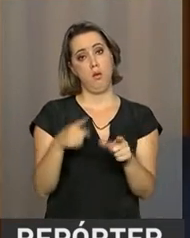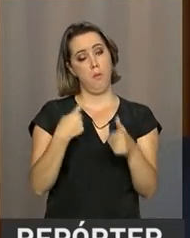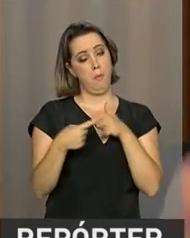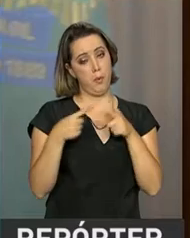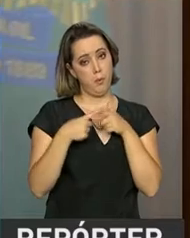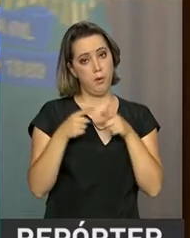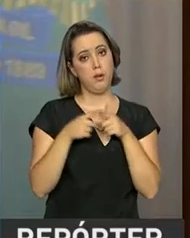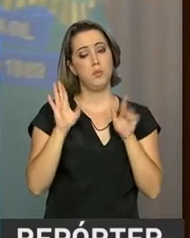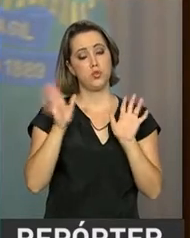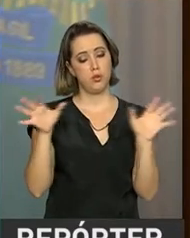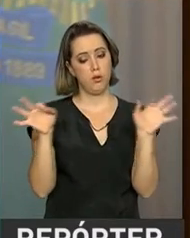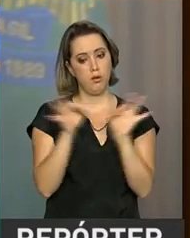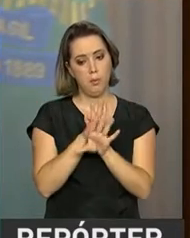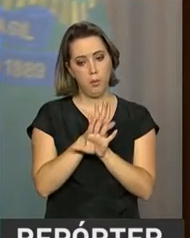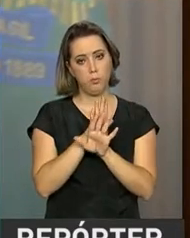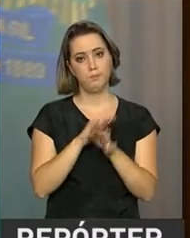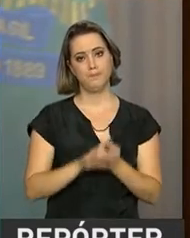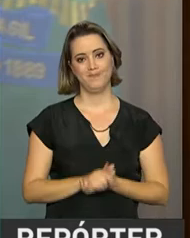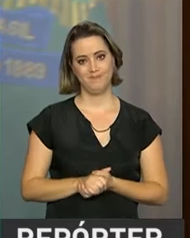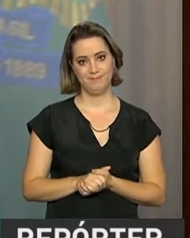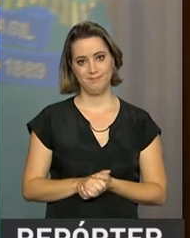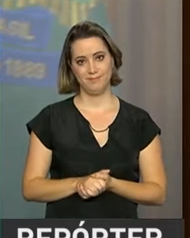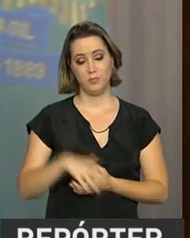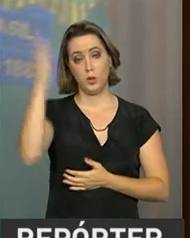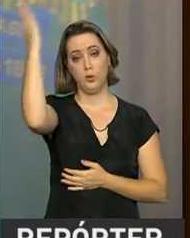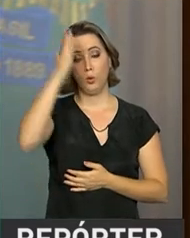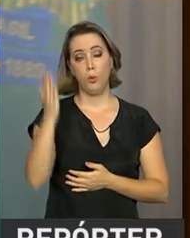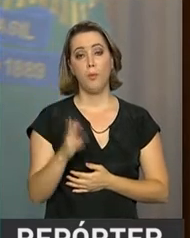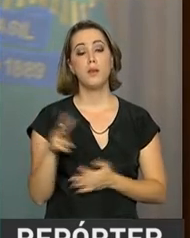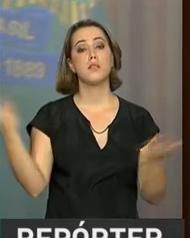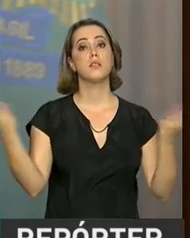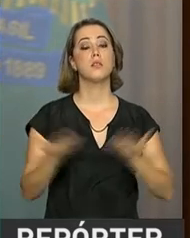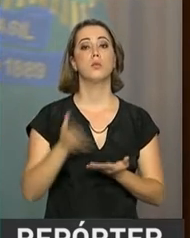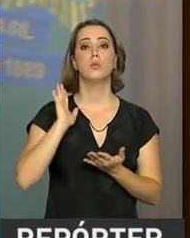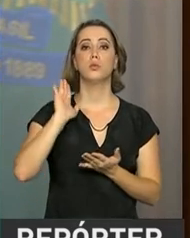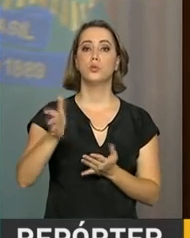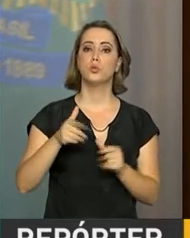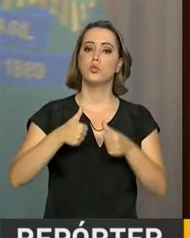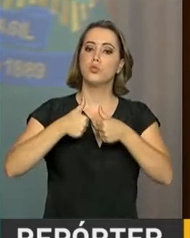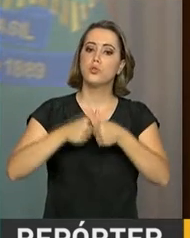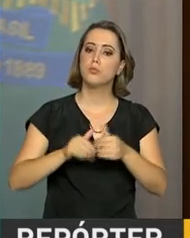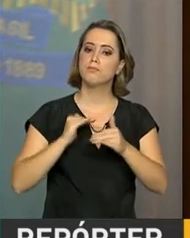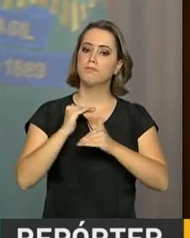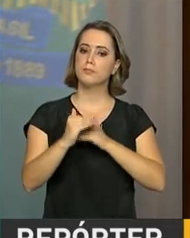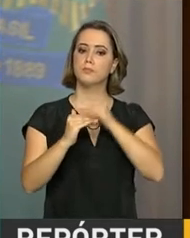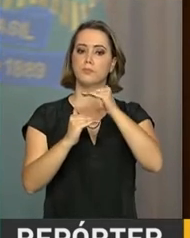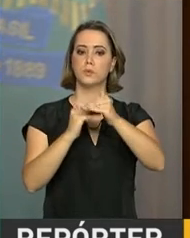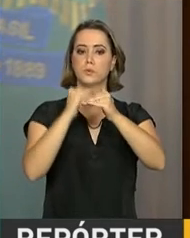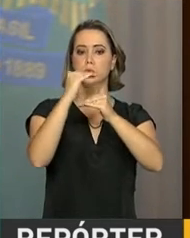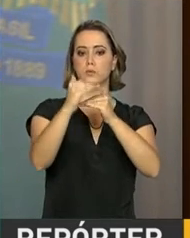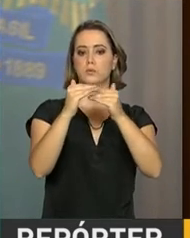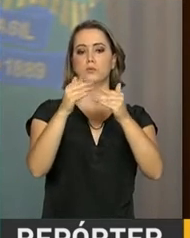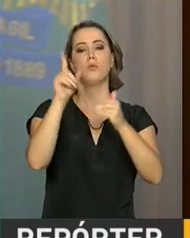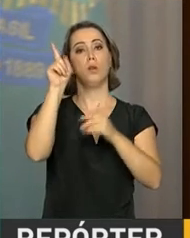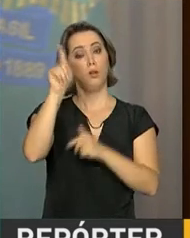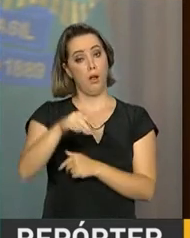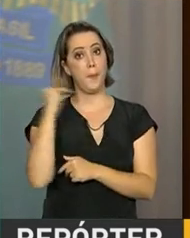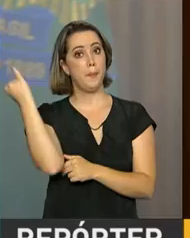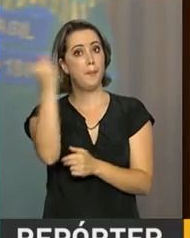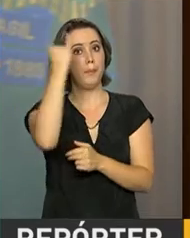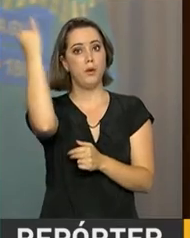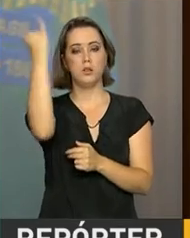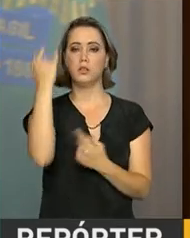terminou o brasil hoje já está crescendo e isso é muito importante